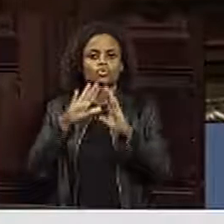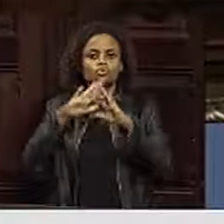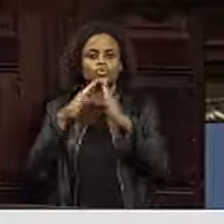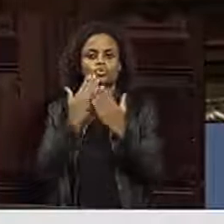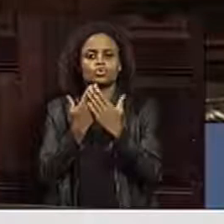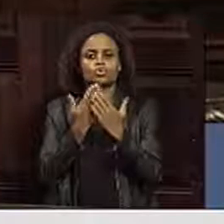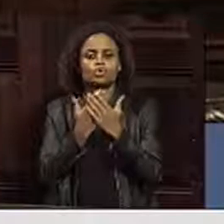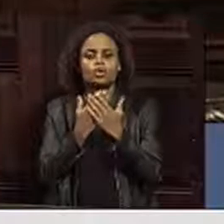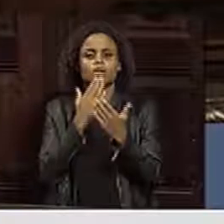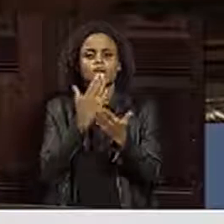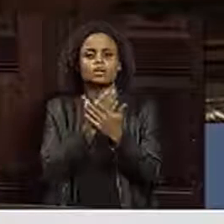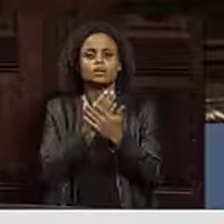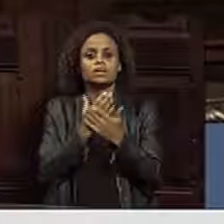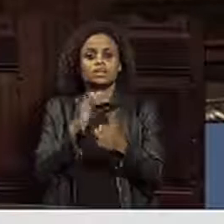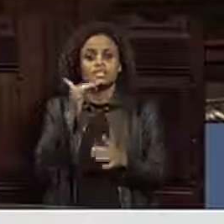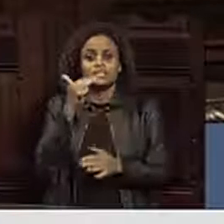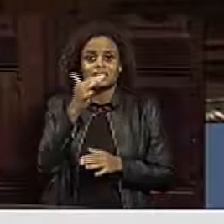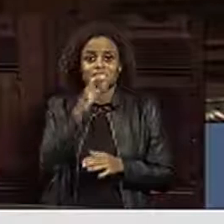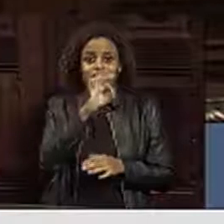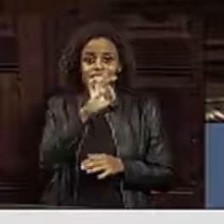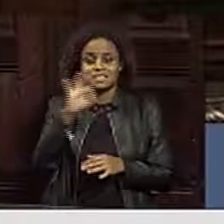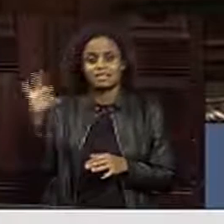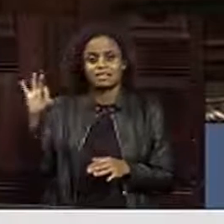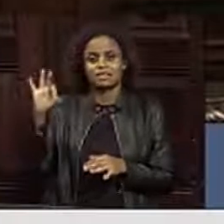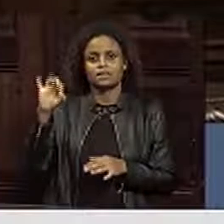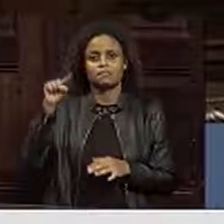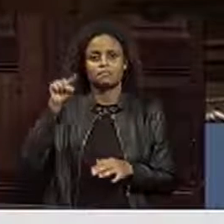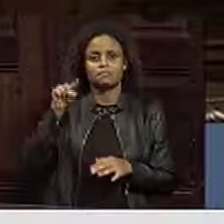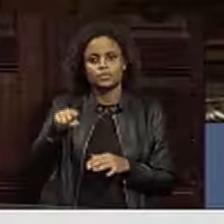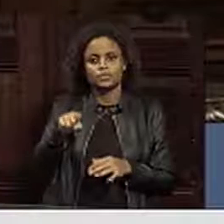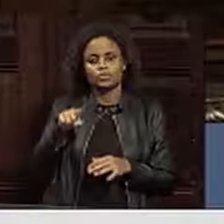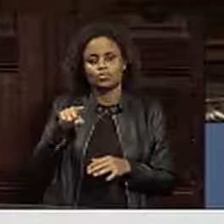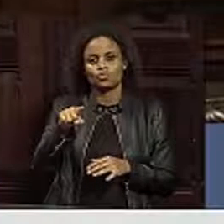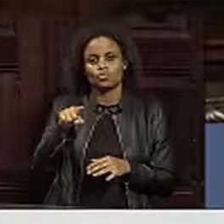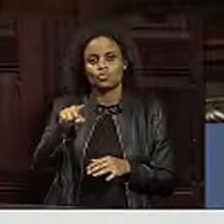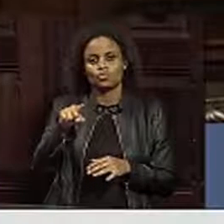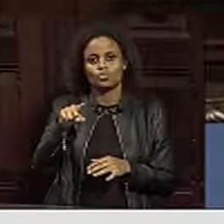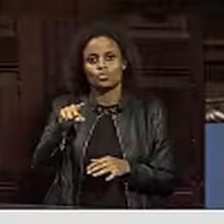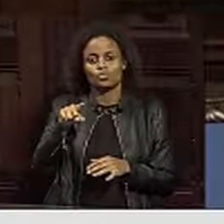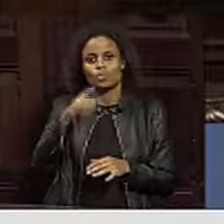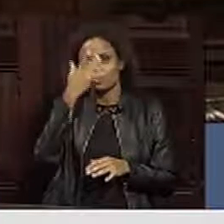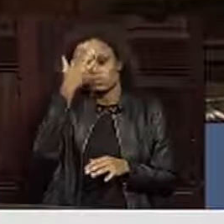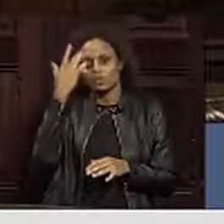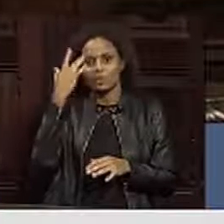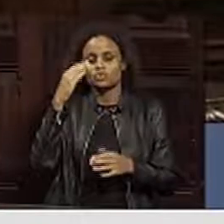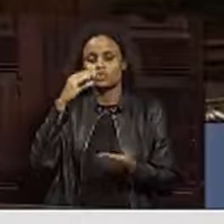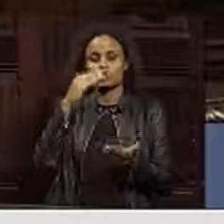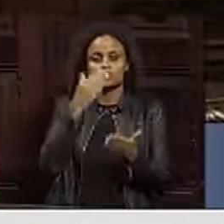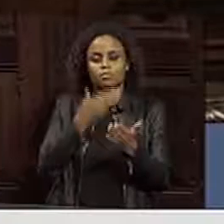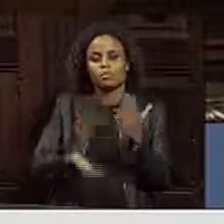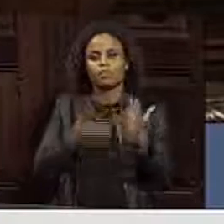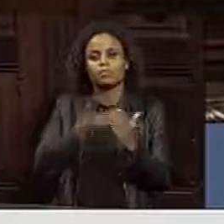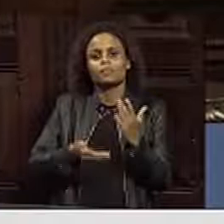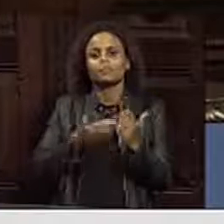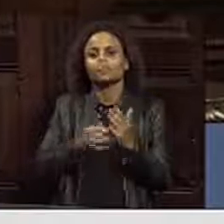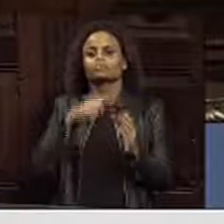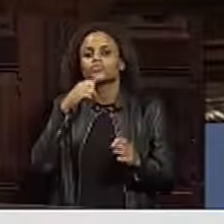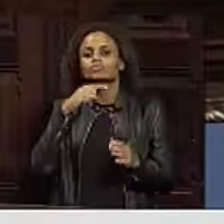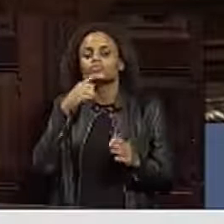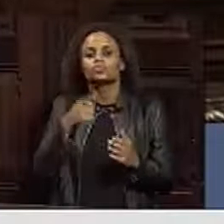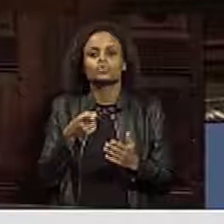eliminadas 100 mil vagas de educação. Olha só, 100 mil vagas.